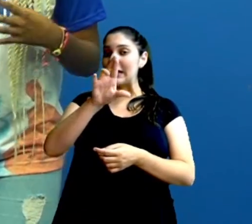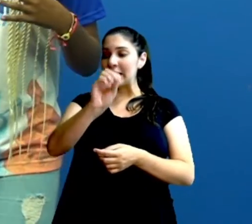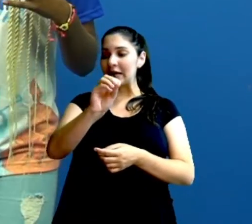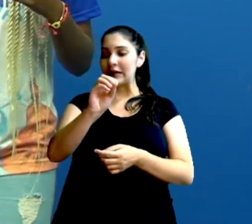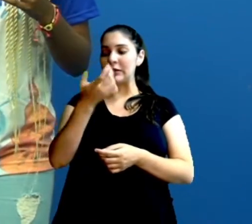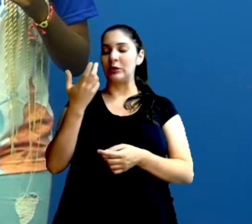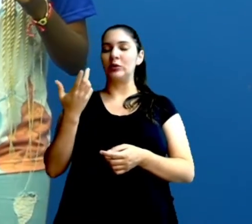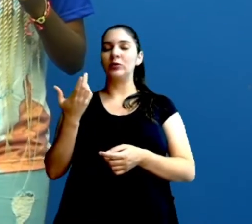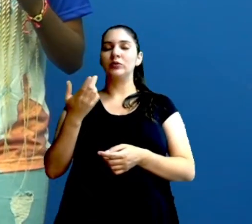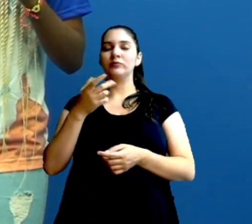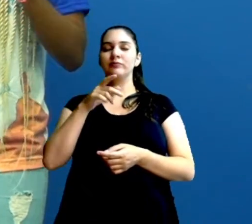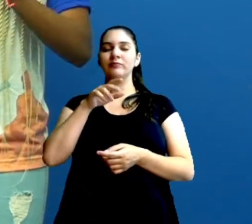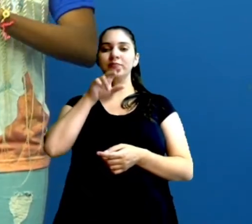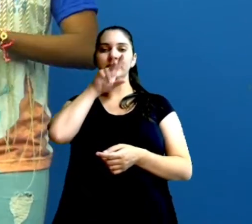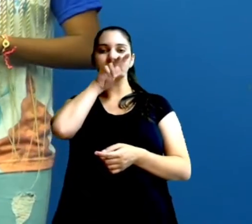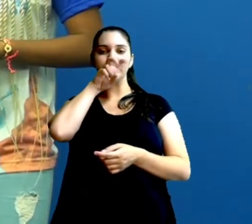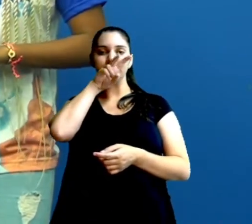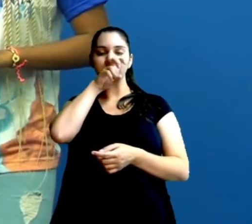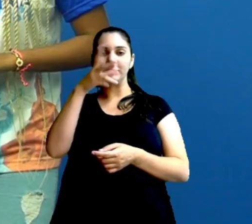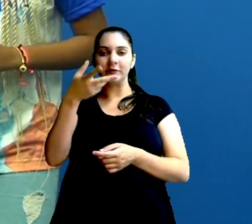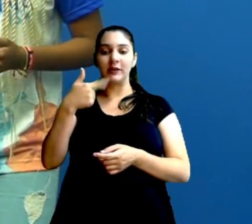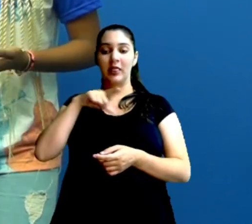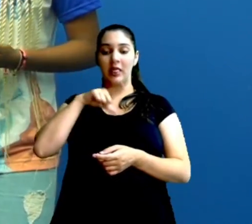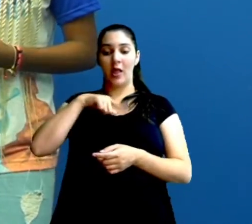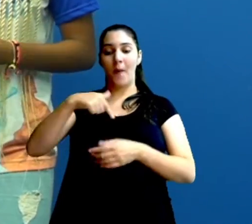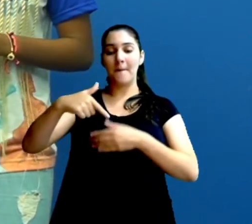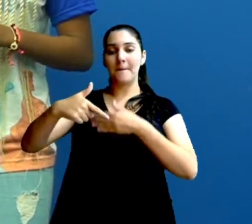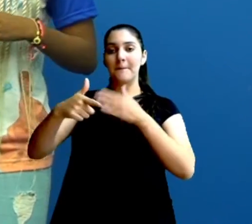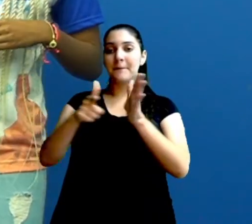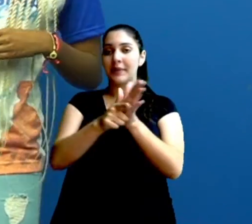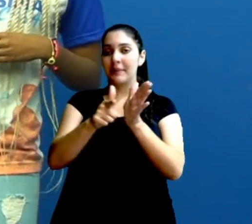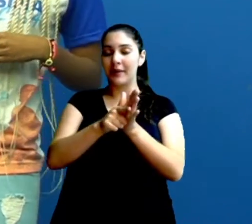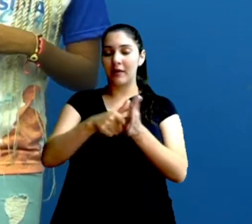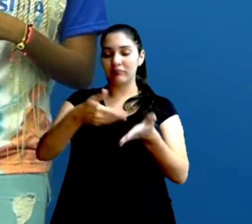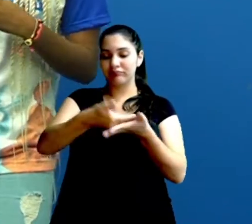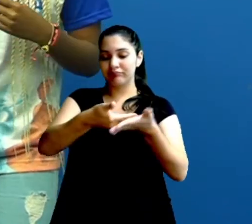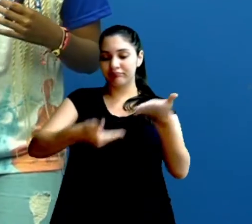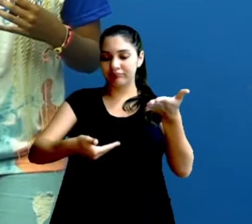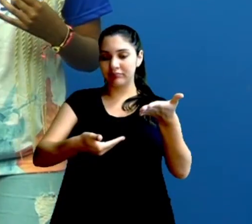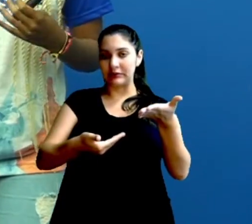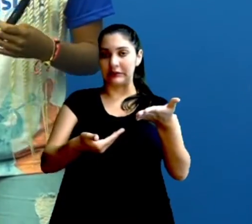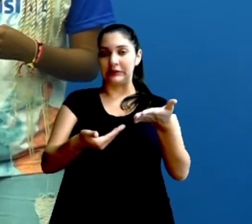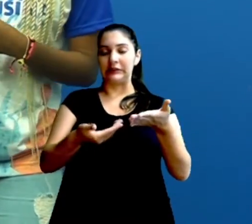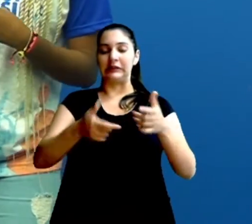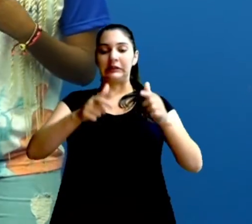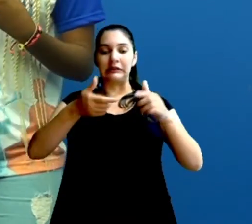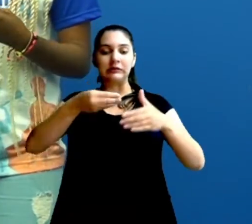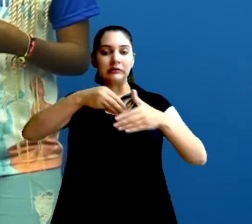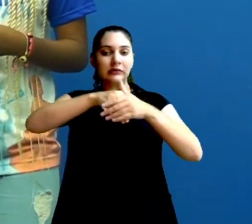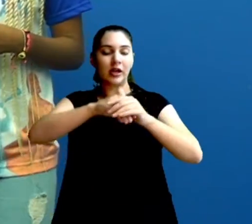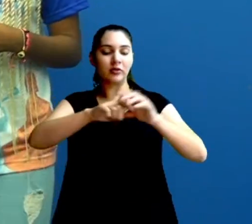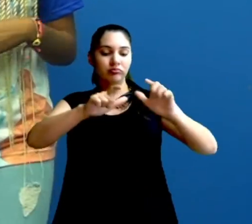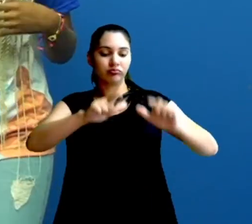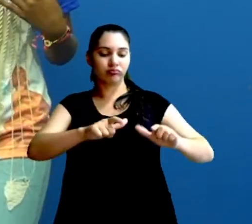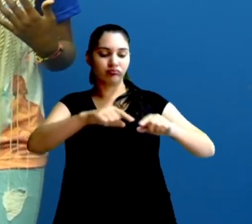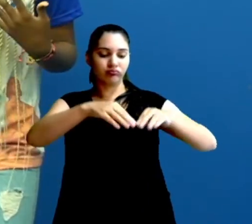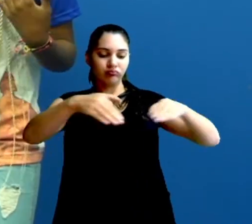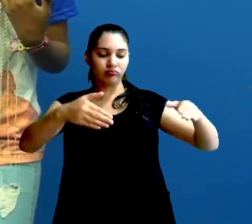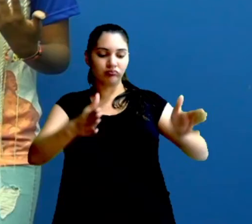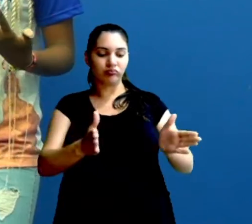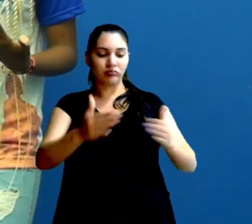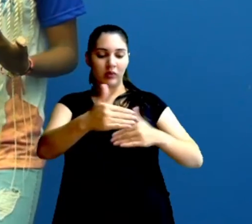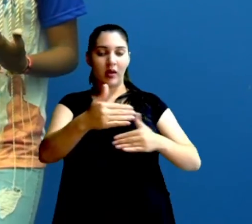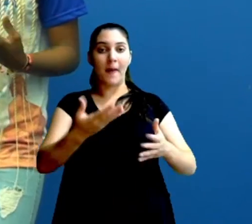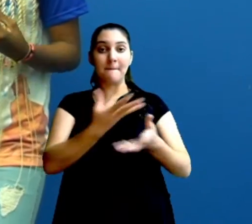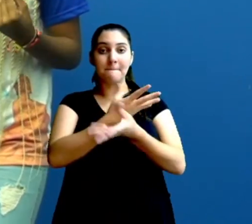grilos, colocavam o papel, né, o documento, numa caixa, numa gaveta e colocava